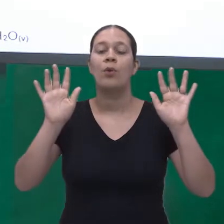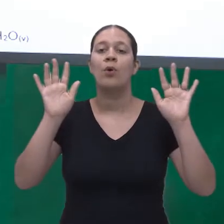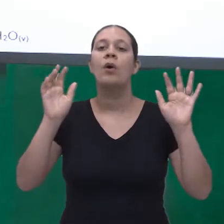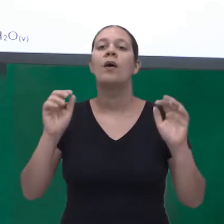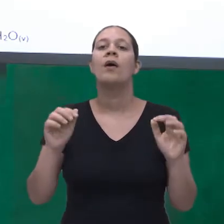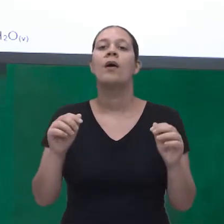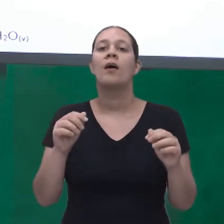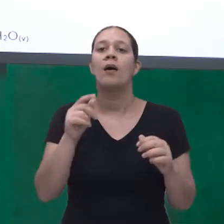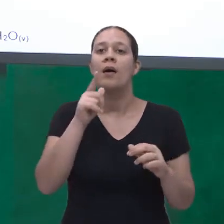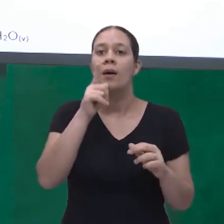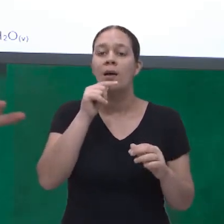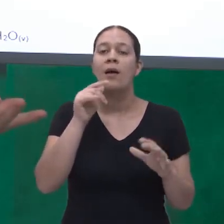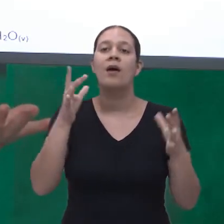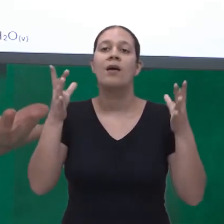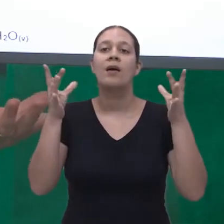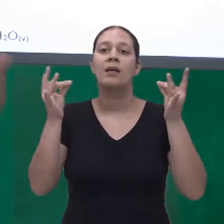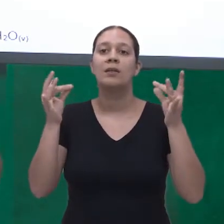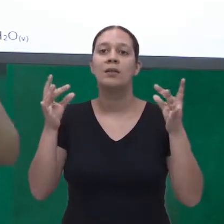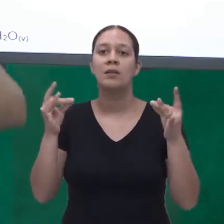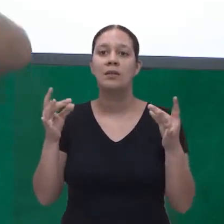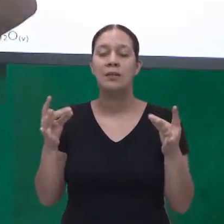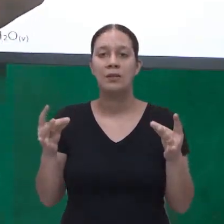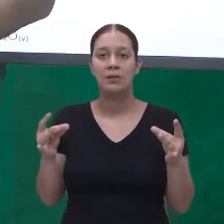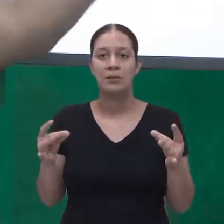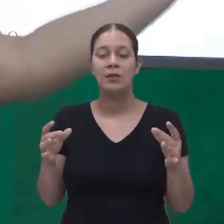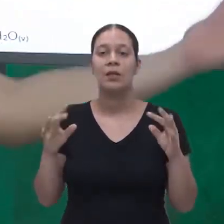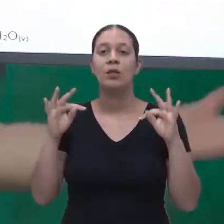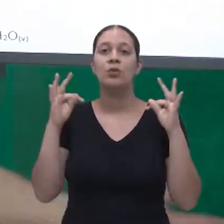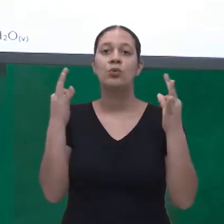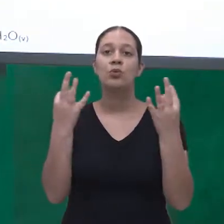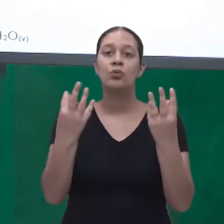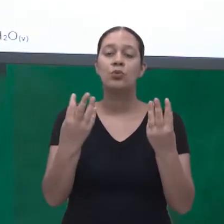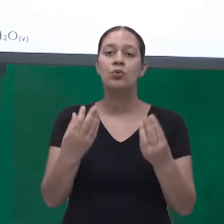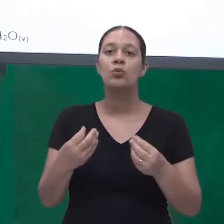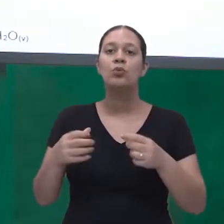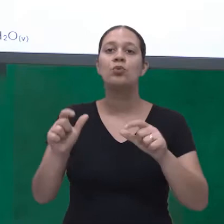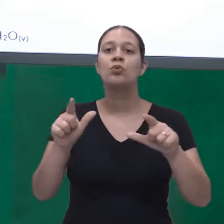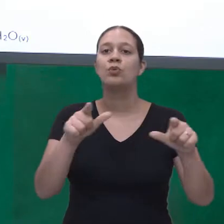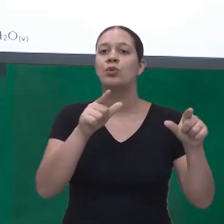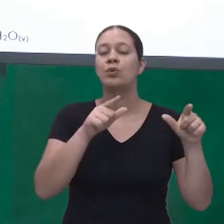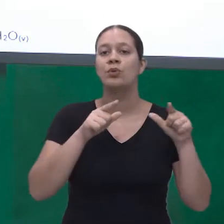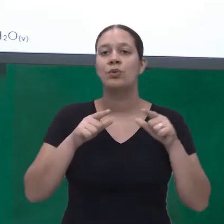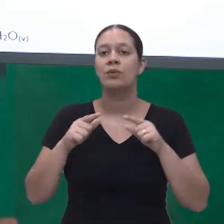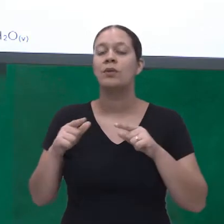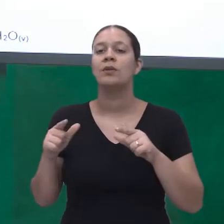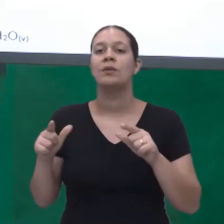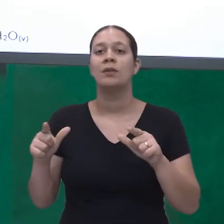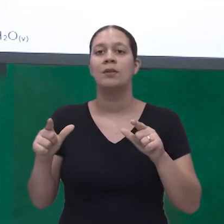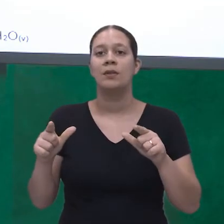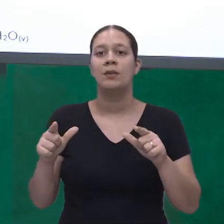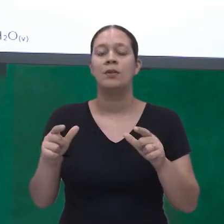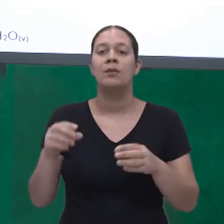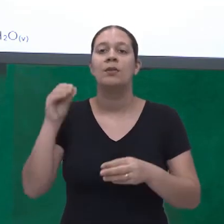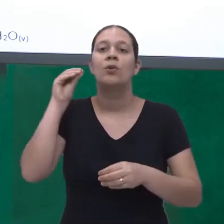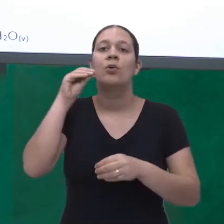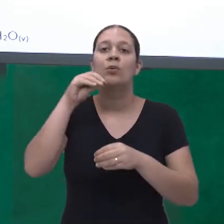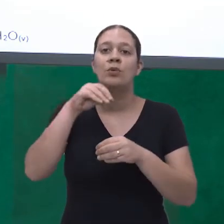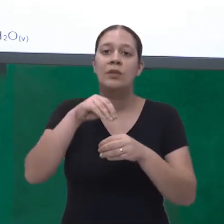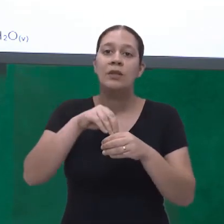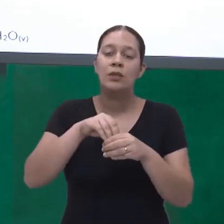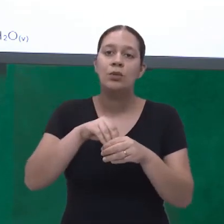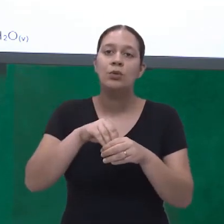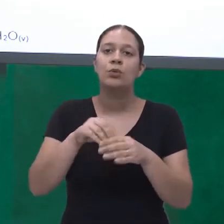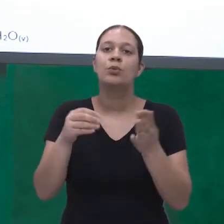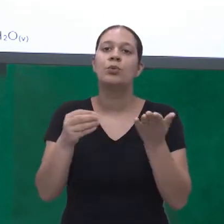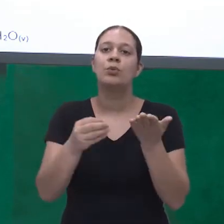líquido. Então o vapor, agora que ocupa todo o espaço do ambiente, vai ser confinado dentro de um